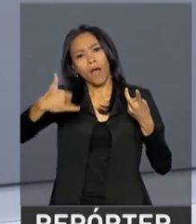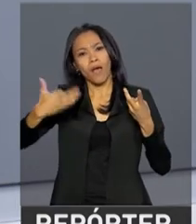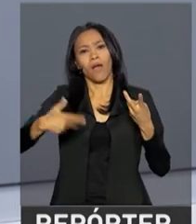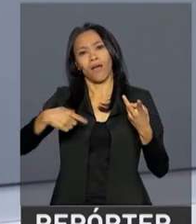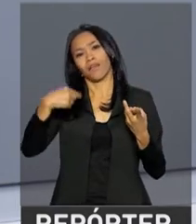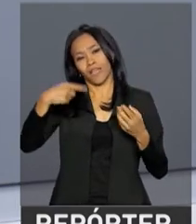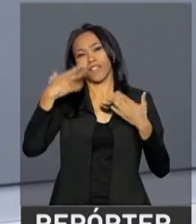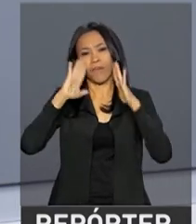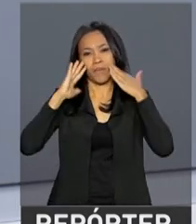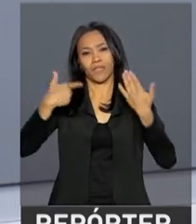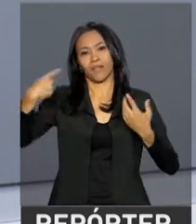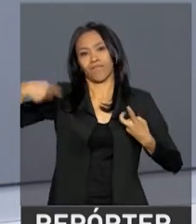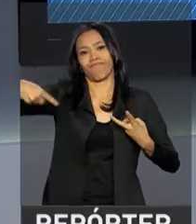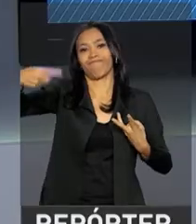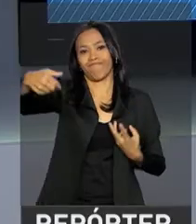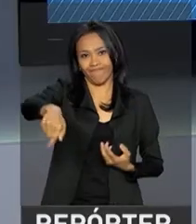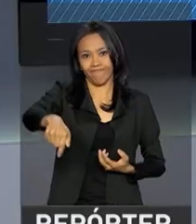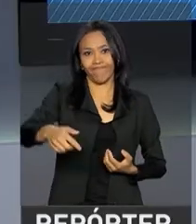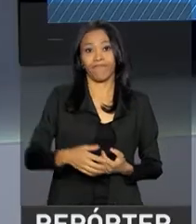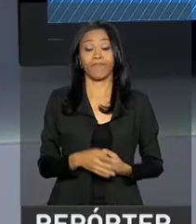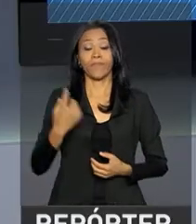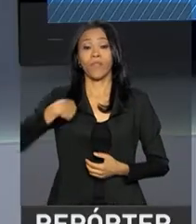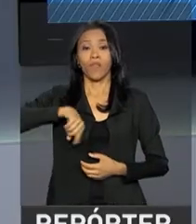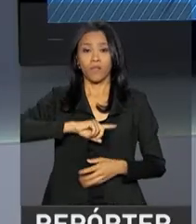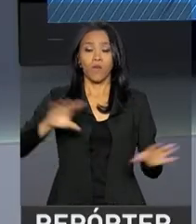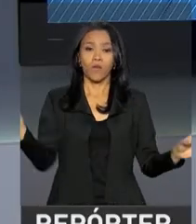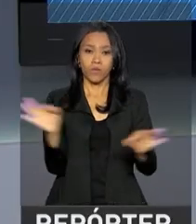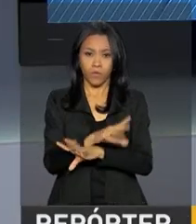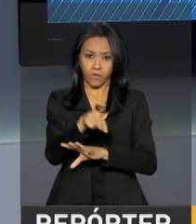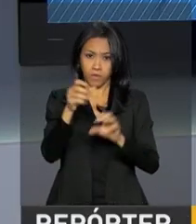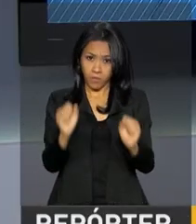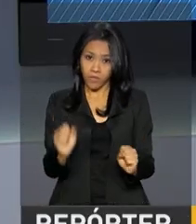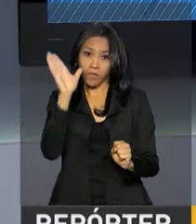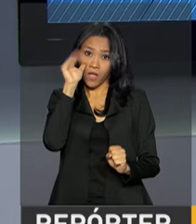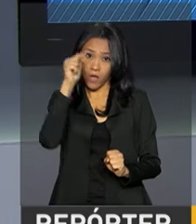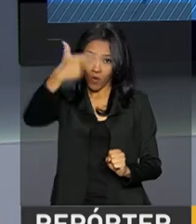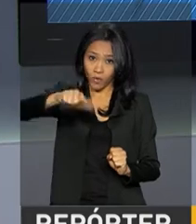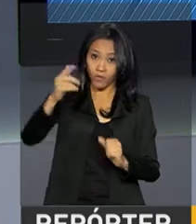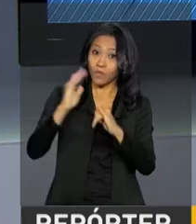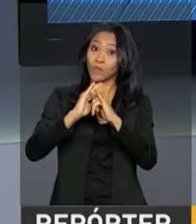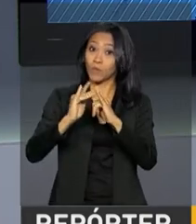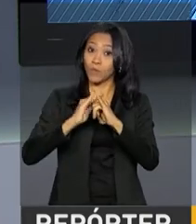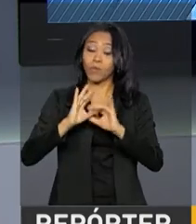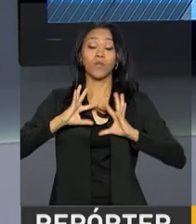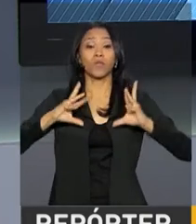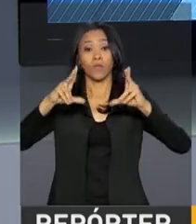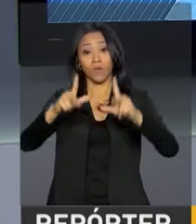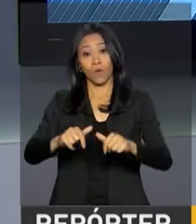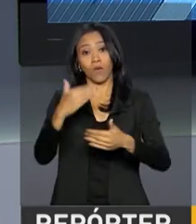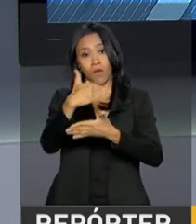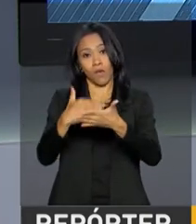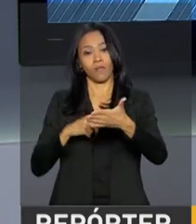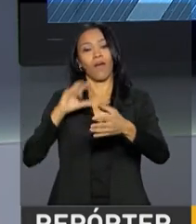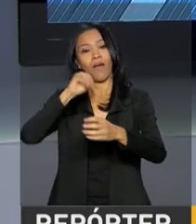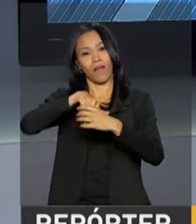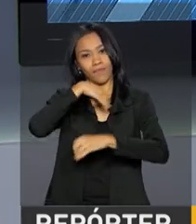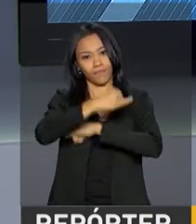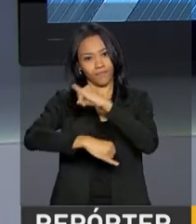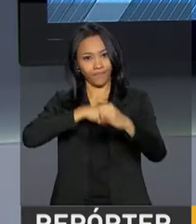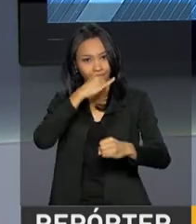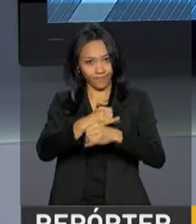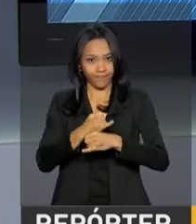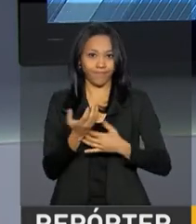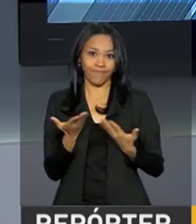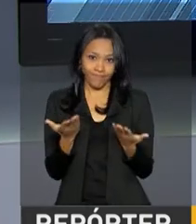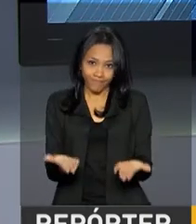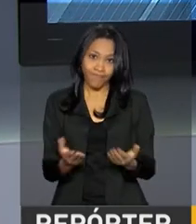hora nos nossos boletins nós ficamos por aqui você pode rever as reportagens no youtube e toda a nossa programação também estará página